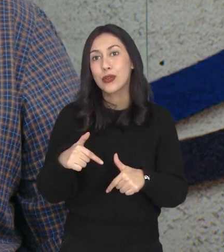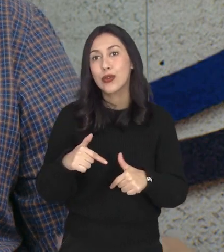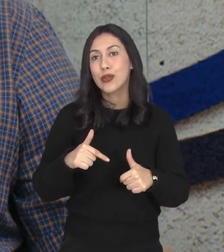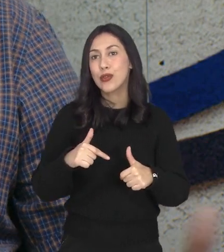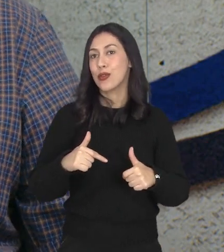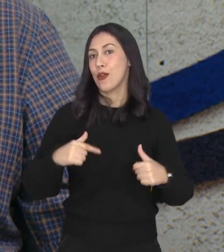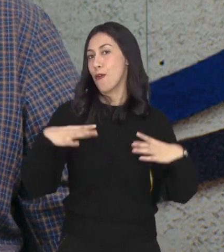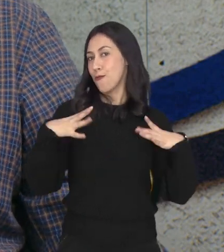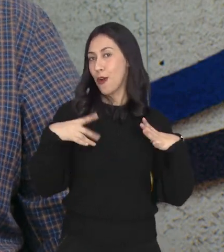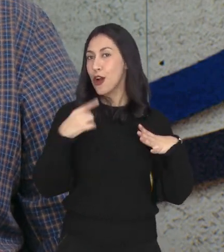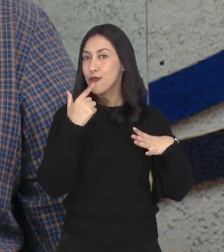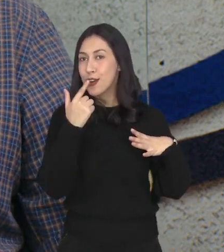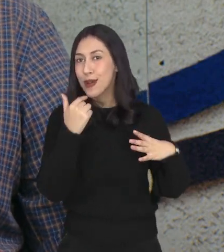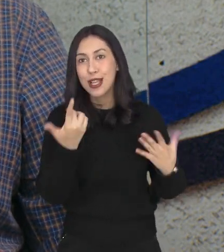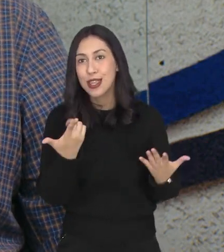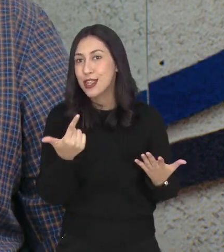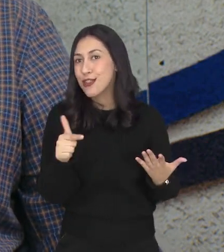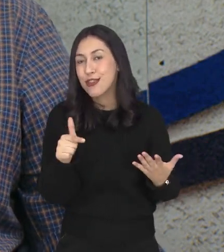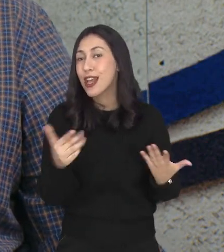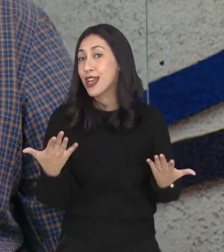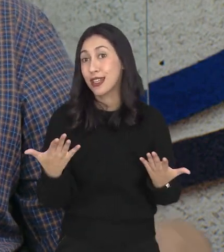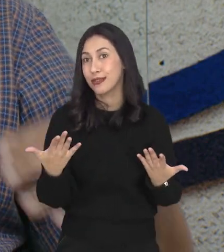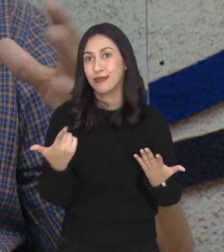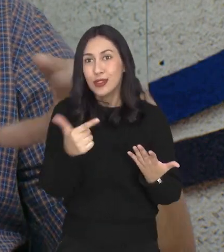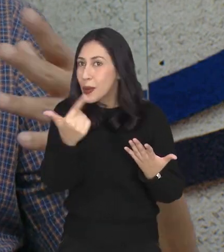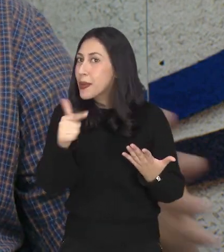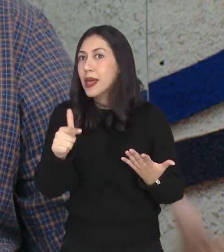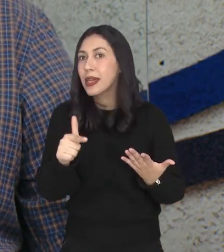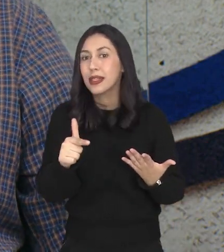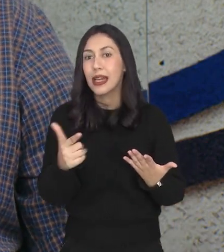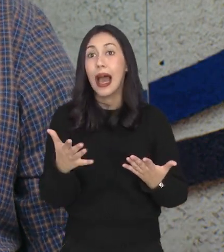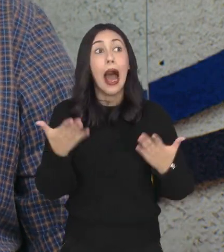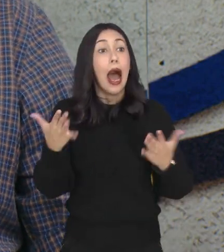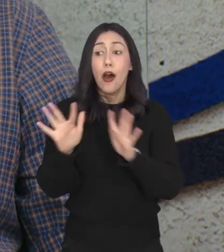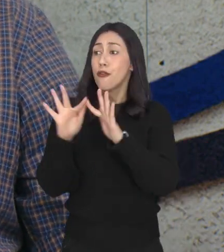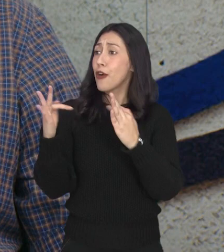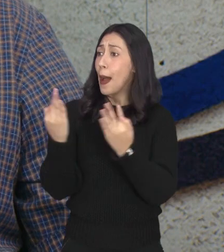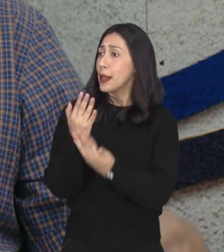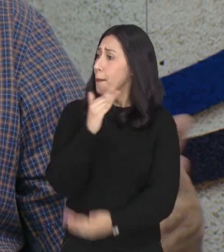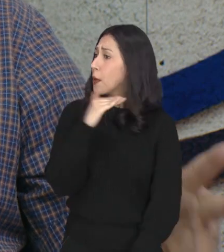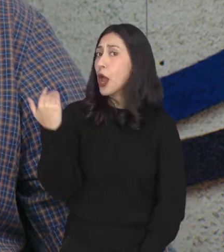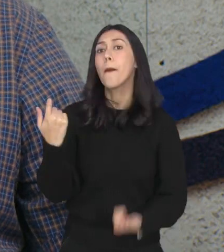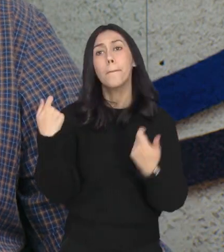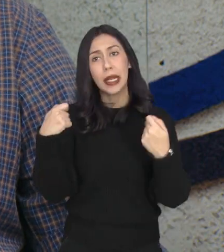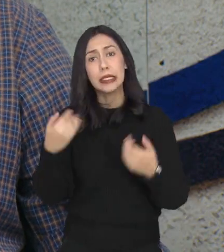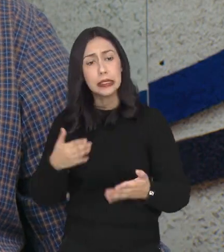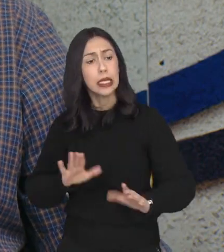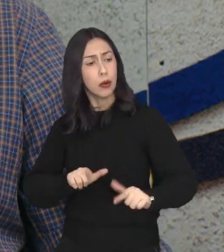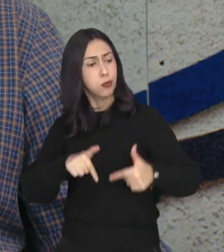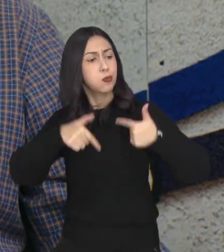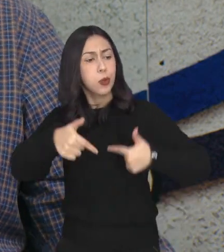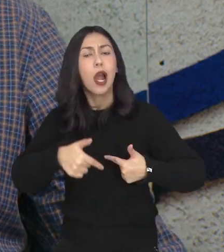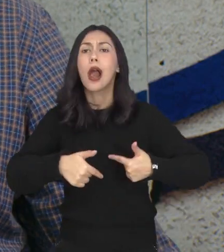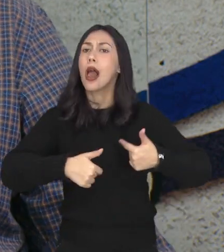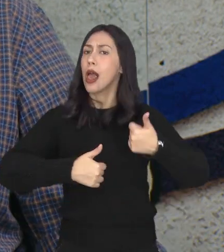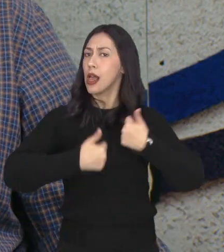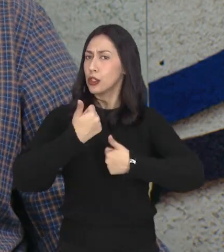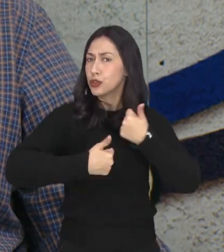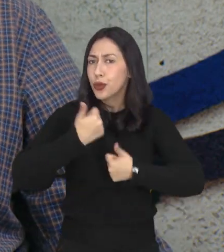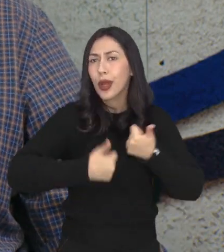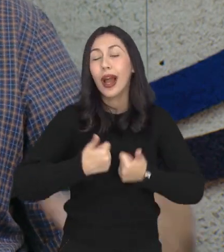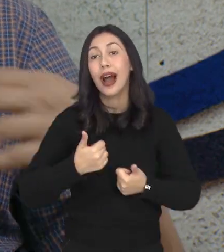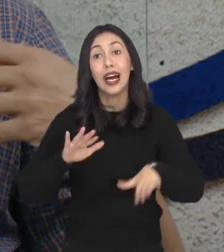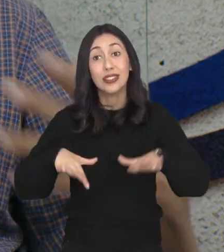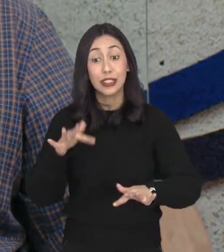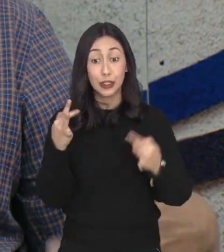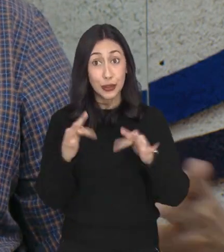não tem feriado para jogador de futebol, né? Em Corpus Christi nenhum, não tem nada. Morreu o parente, você tem que jogar. Você